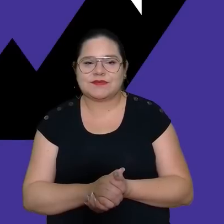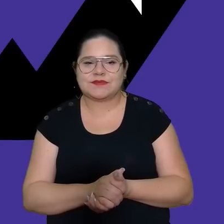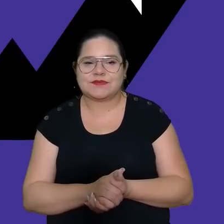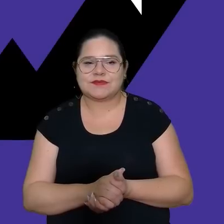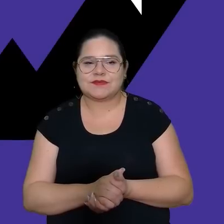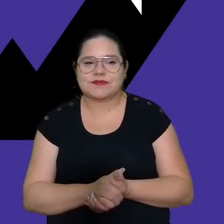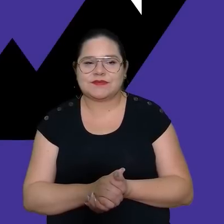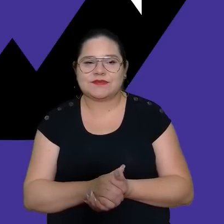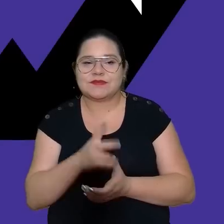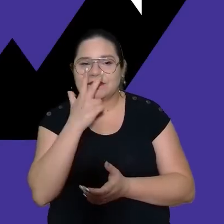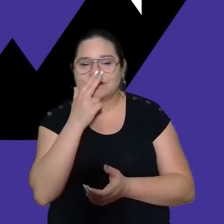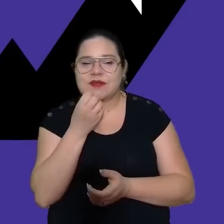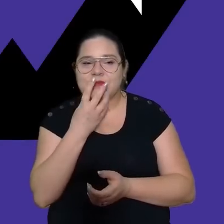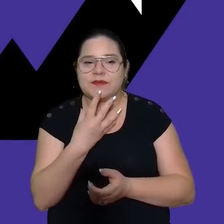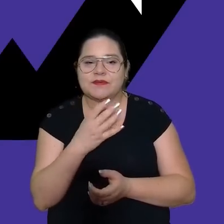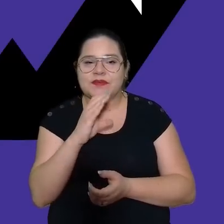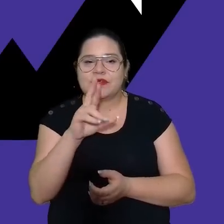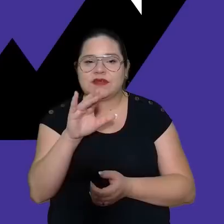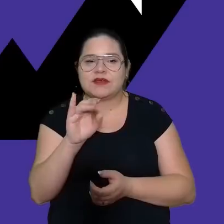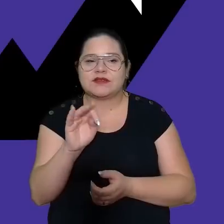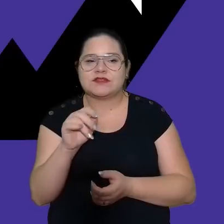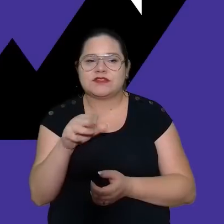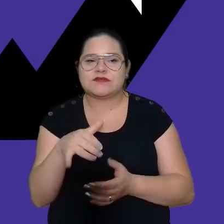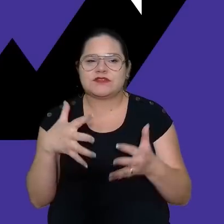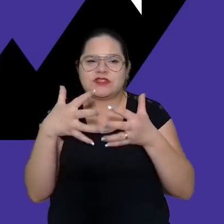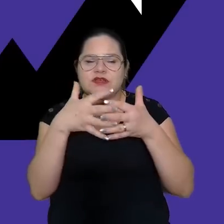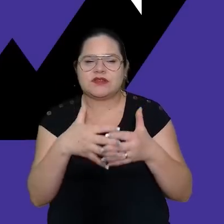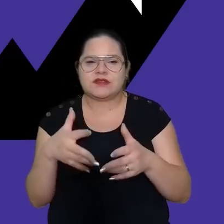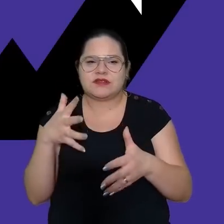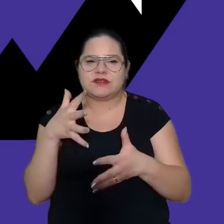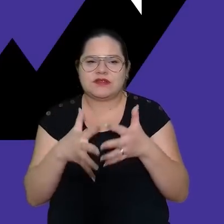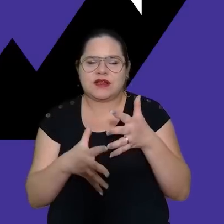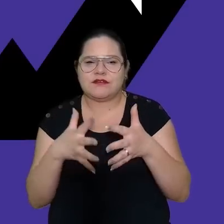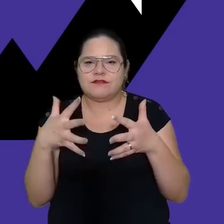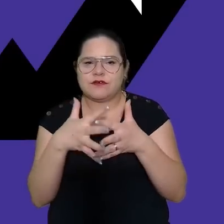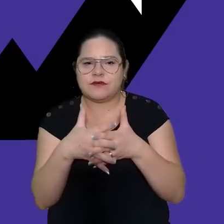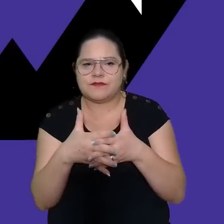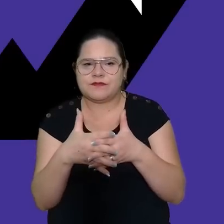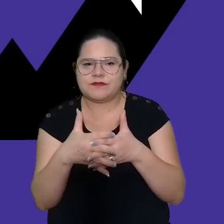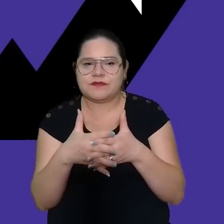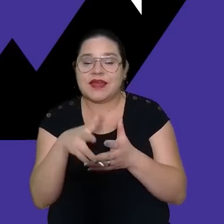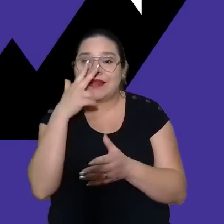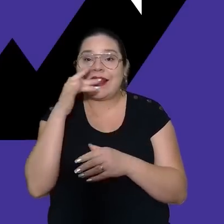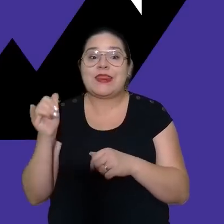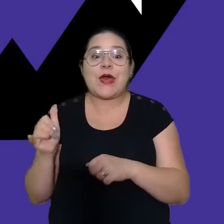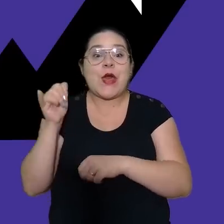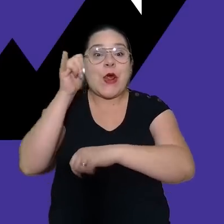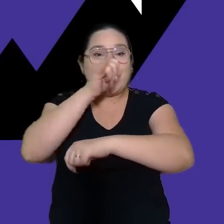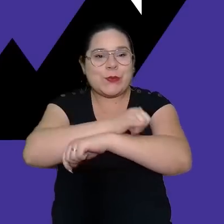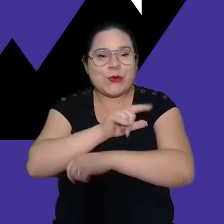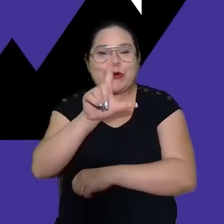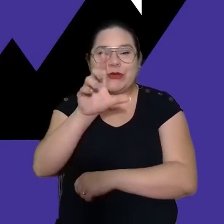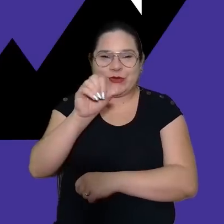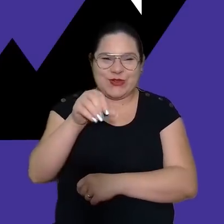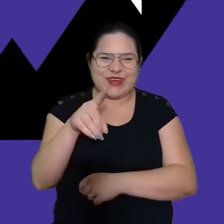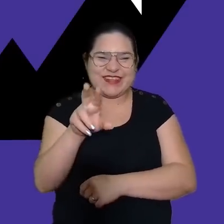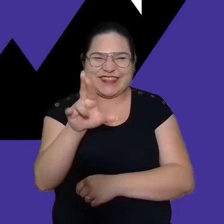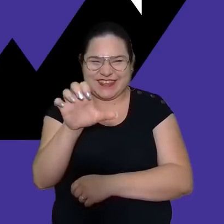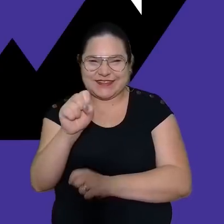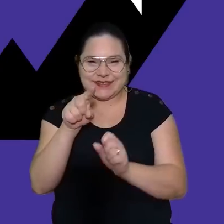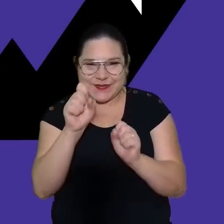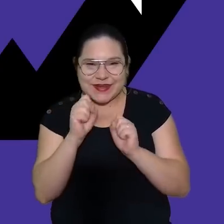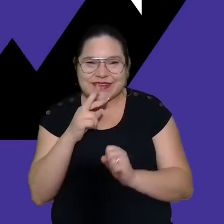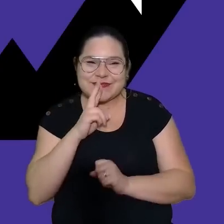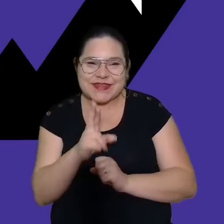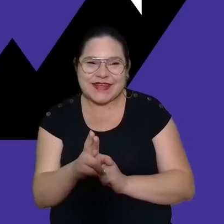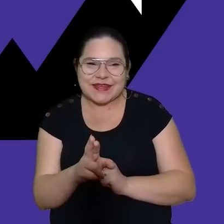Bom, o Christian acho que deve estar com algum problema ali. É, ele está no aeroporto de Londres. Você quer pegar aí, Ricardo? Mas eu